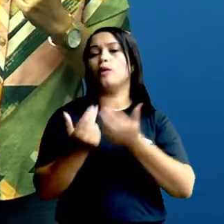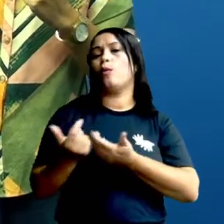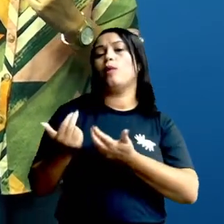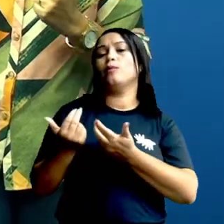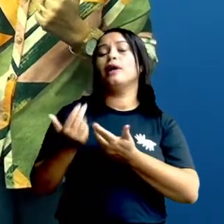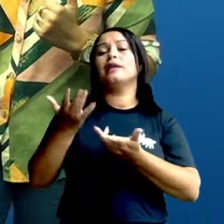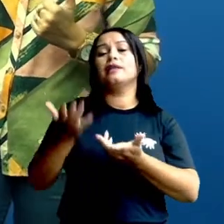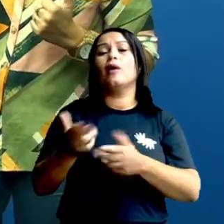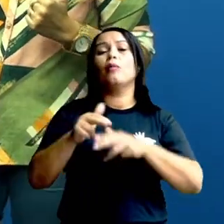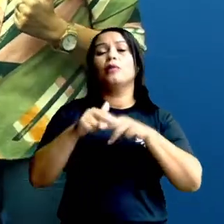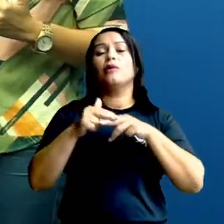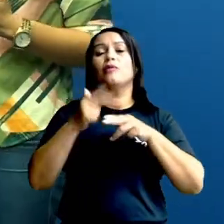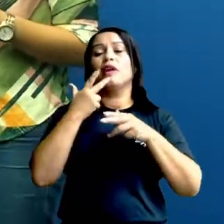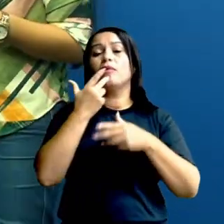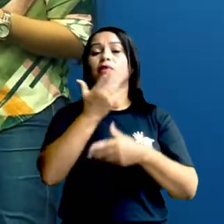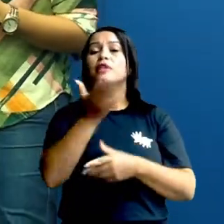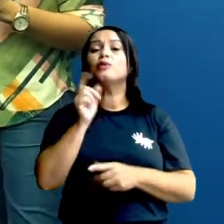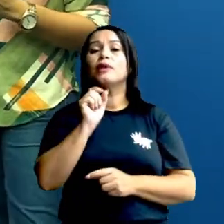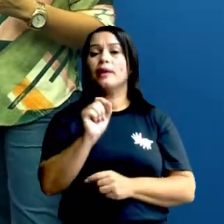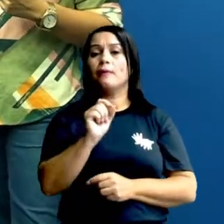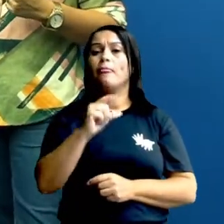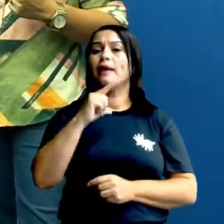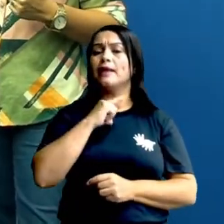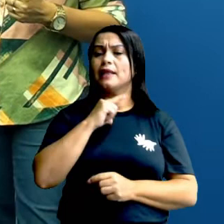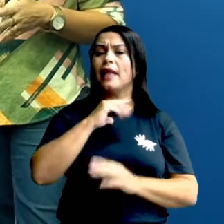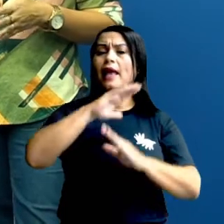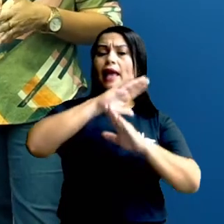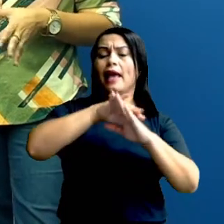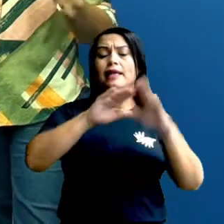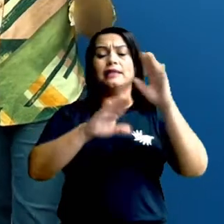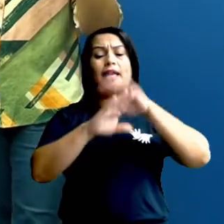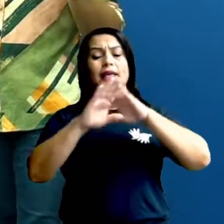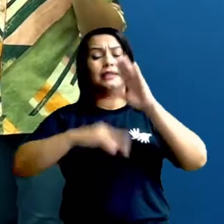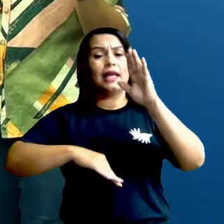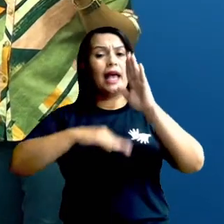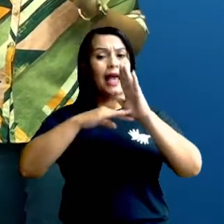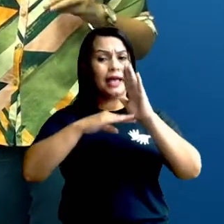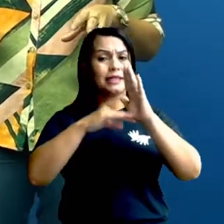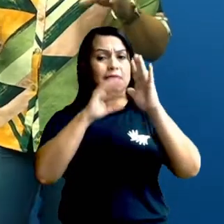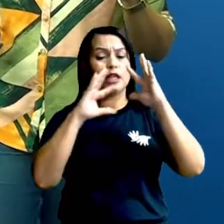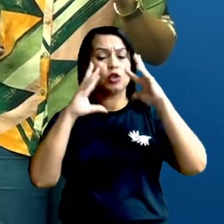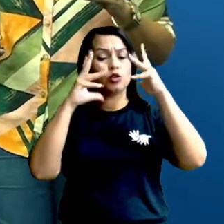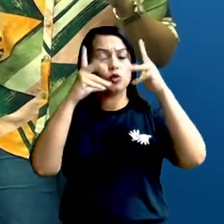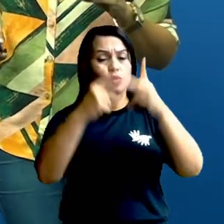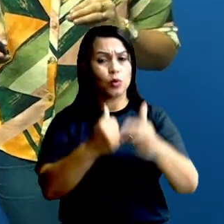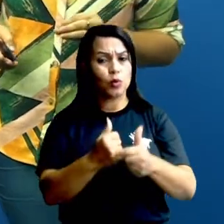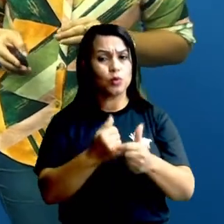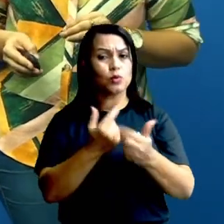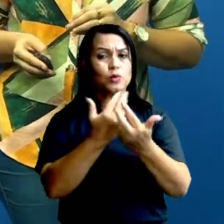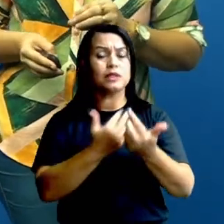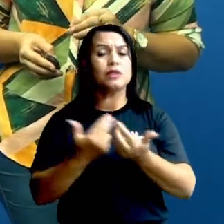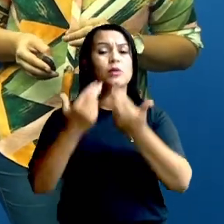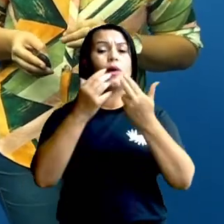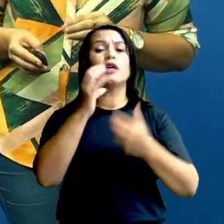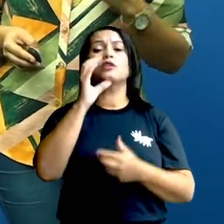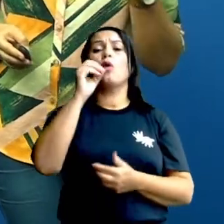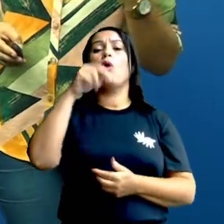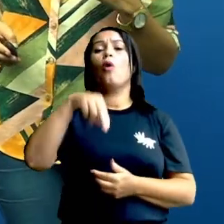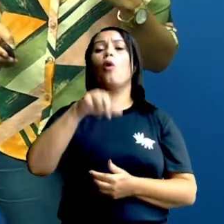igual então aqui eu posso dizer a vocês o seguinte que esse meu triângulo equilátero ele tem todos os lados congruentes